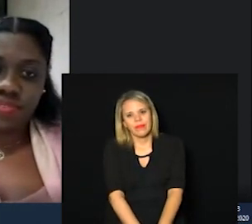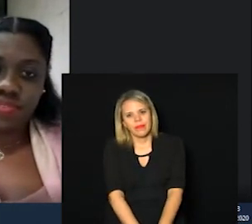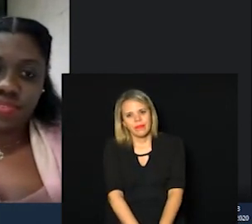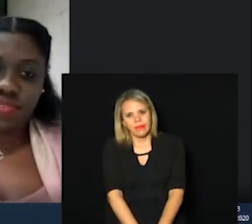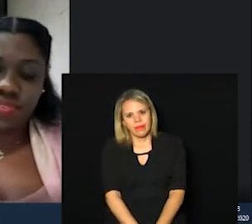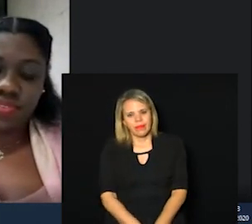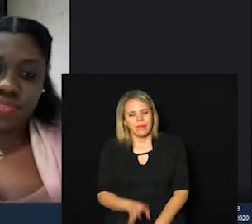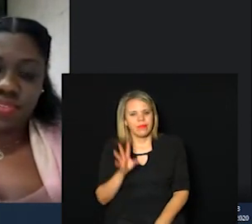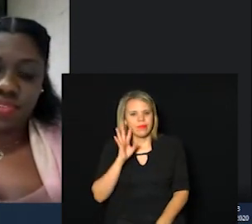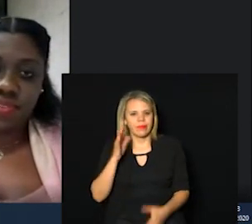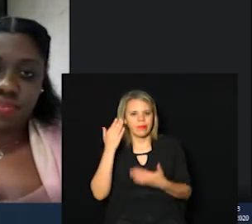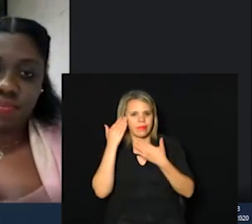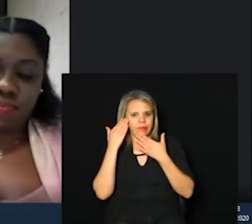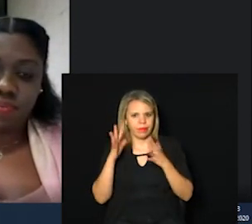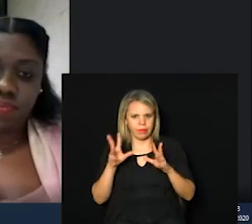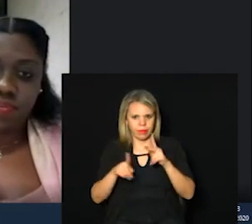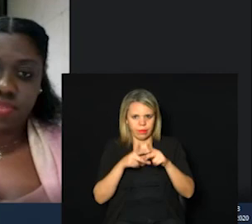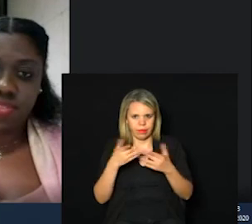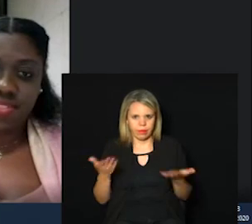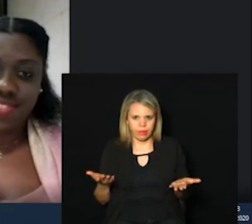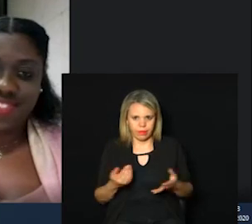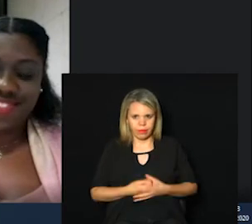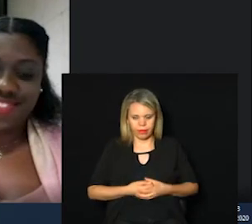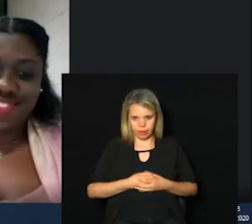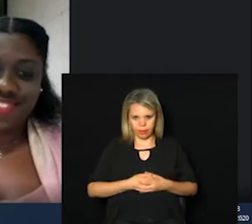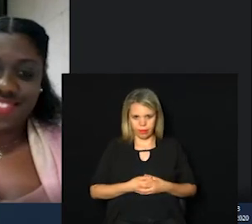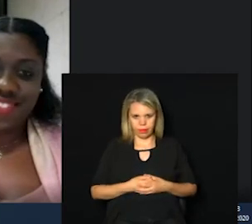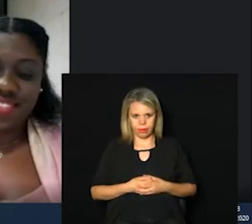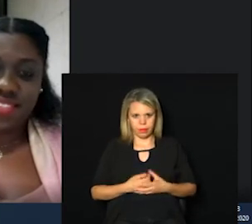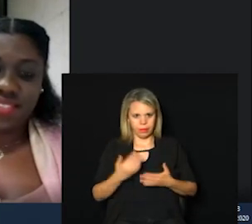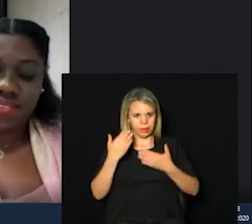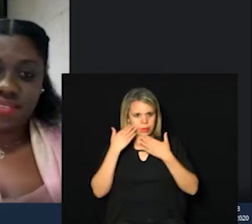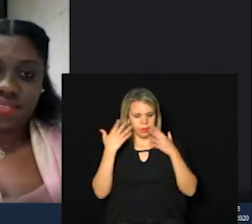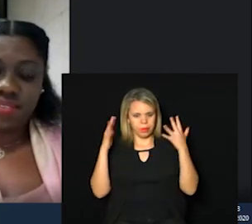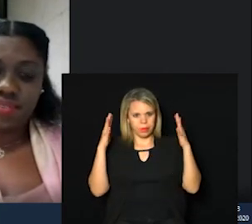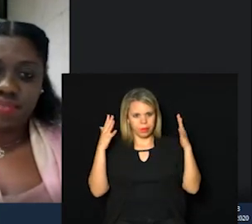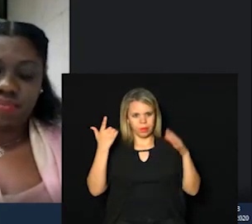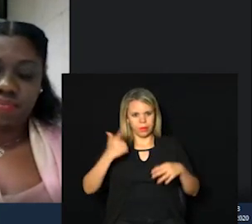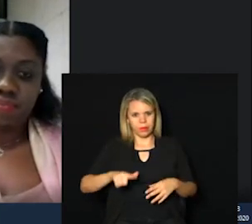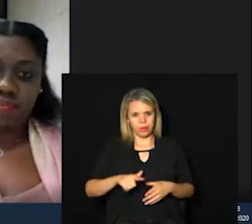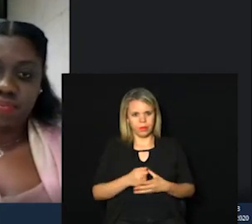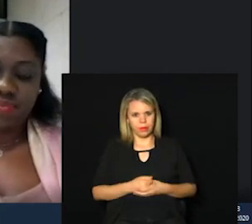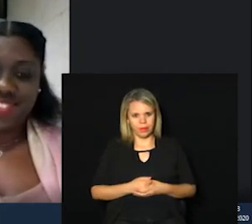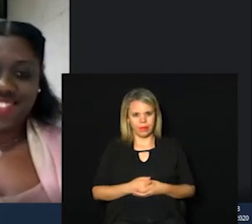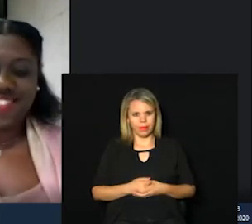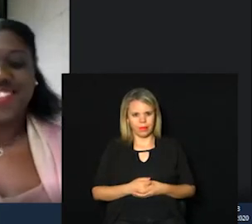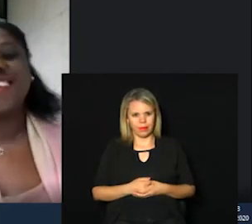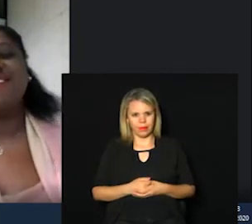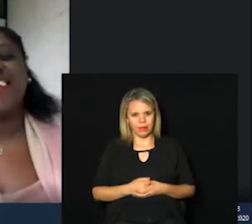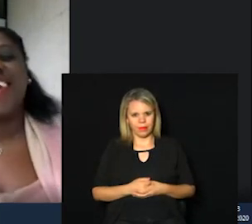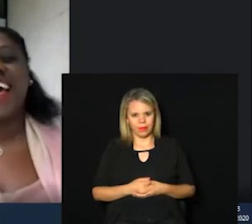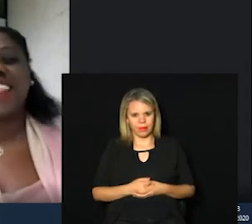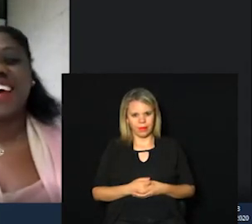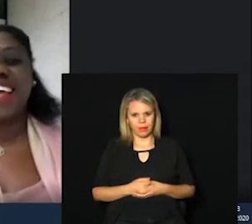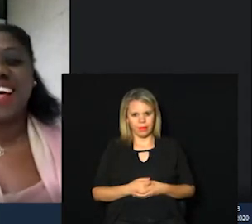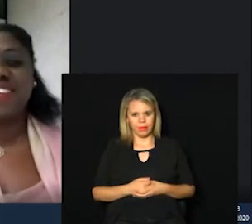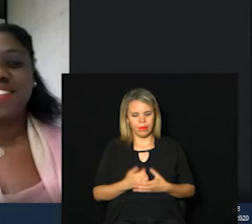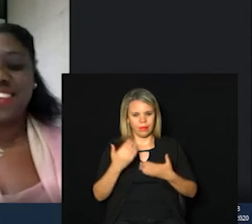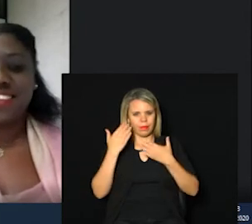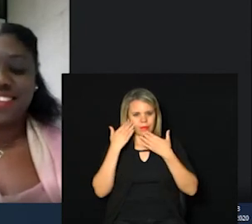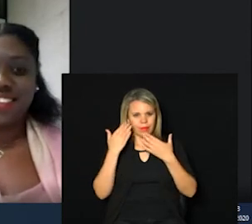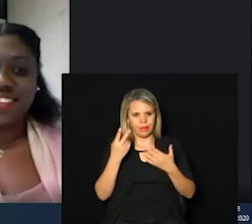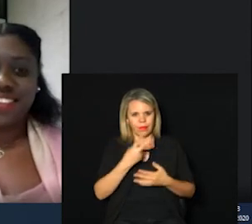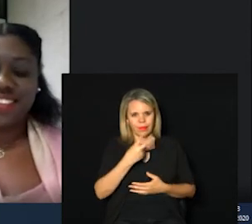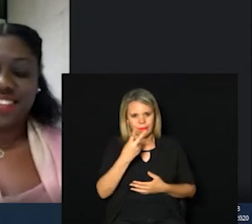Legal, muito obrigado, então, a todos. Obrigada, parabéns mais uma vez, Eliane. Obrigada,